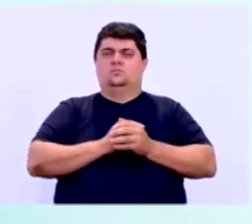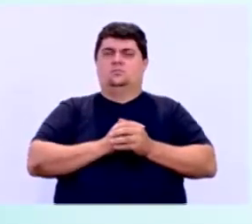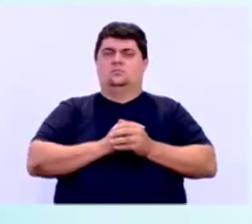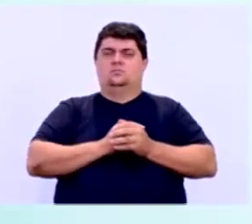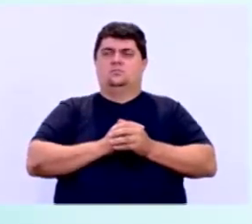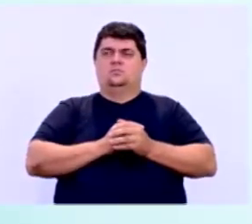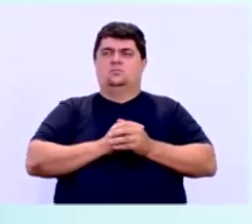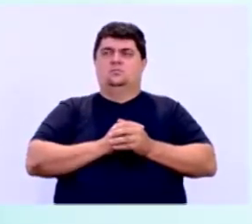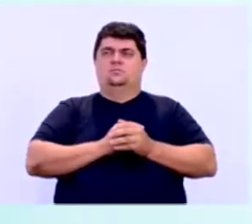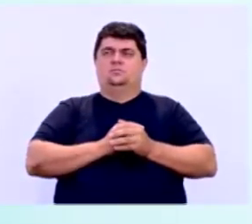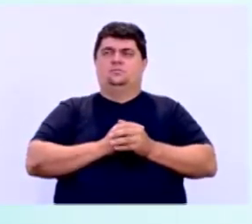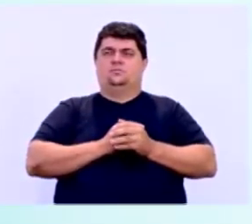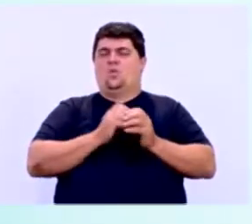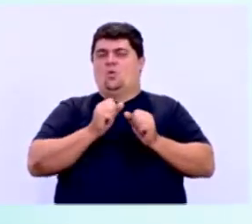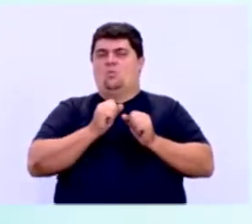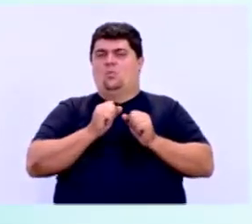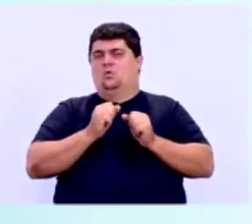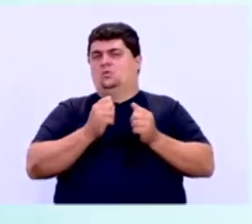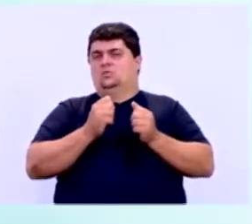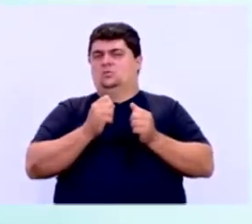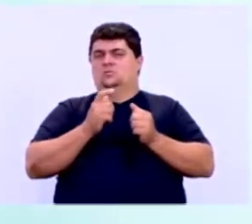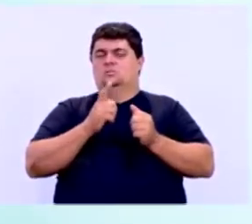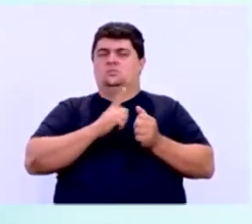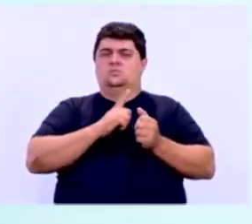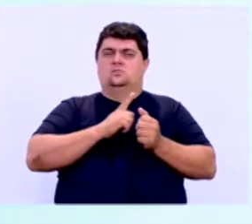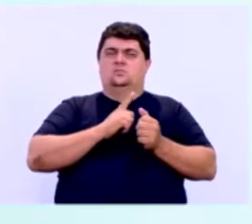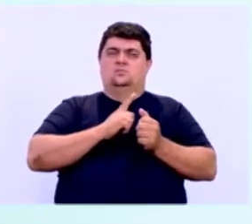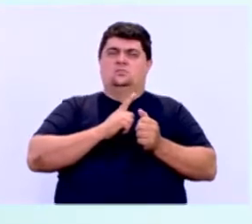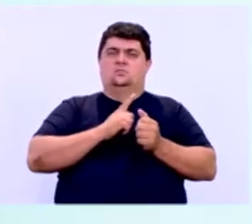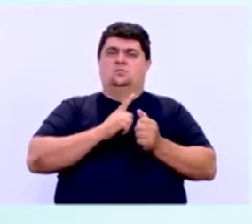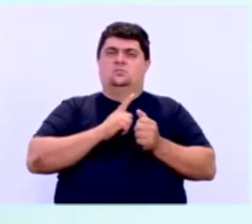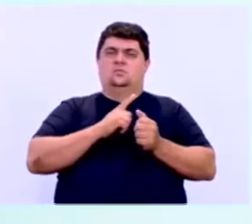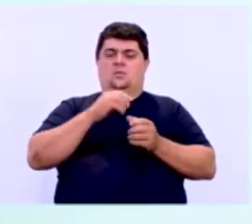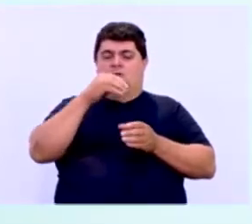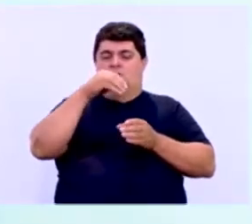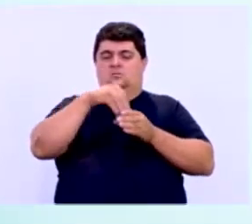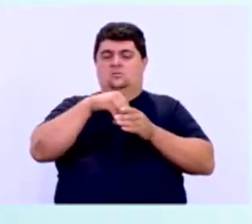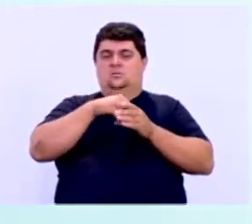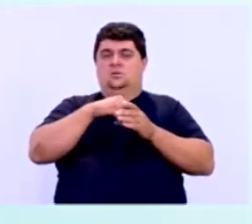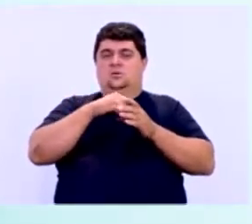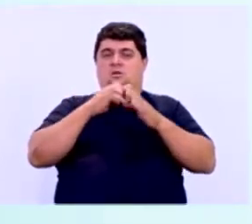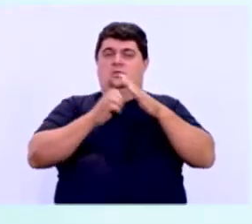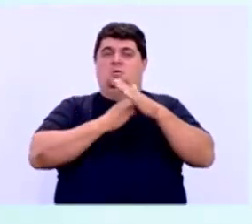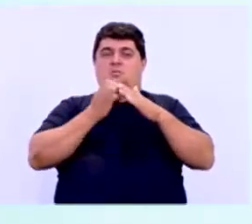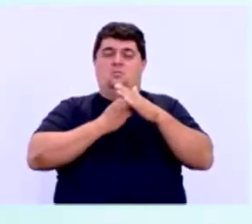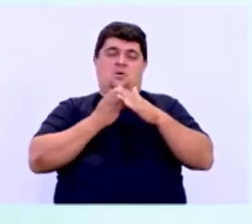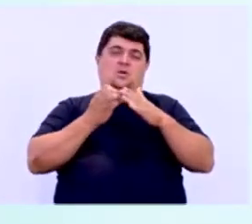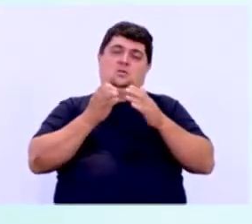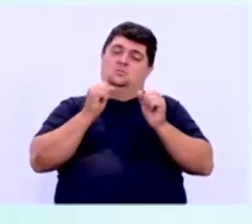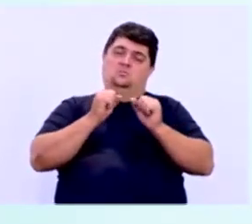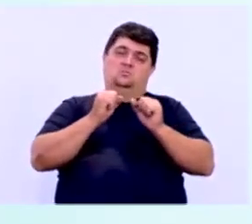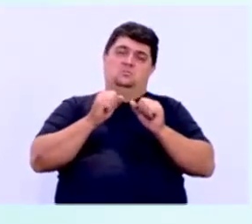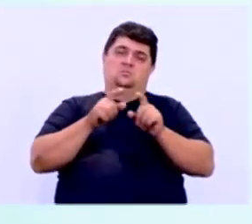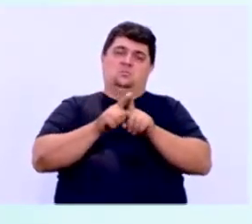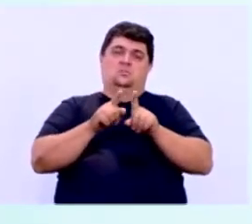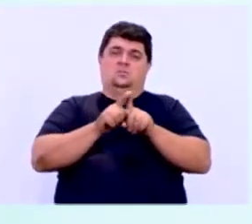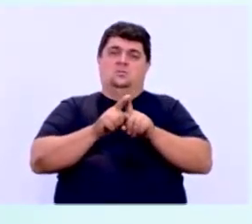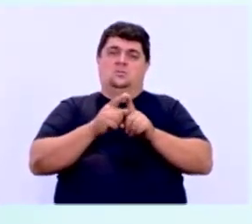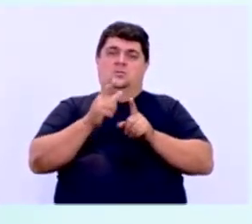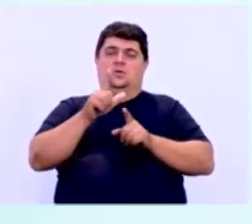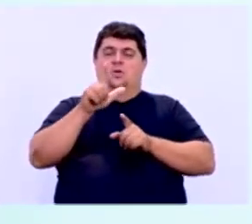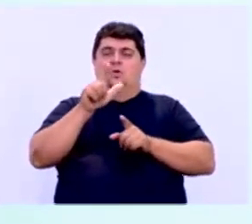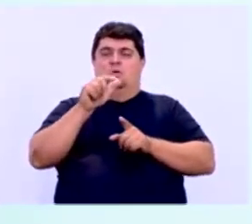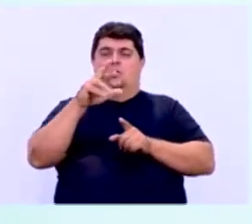agente externo, ou pode ser esse capital coletado internamente dentro da empresa, dentro da organização, com a retenção